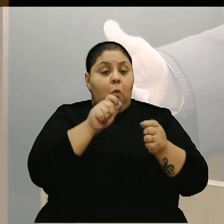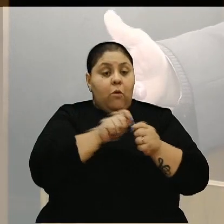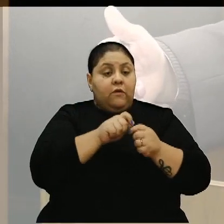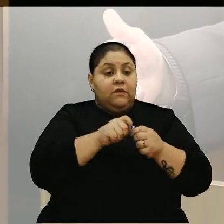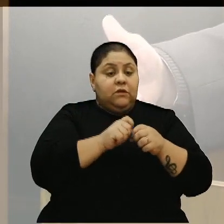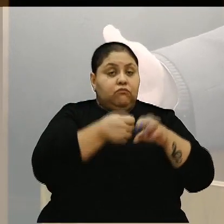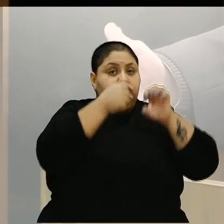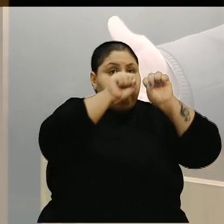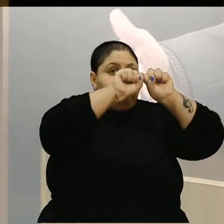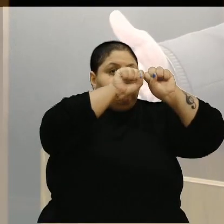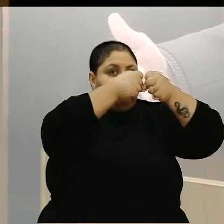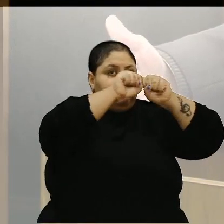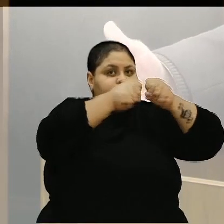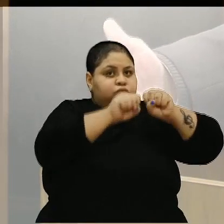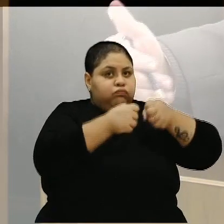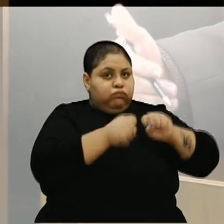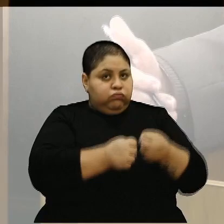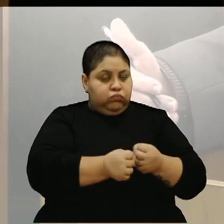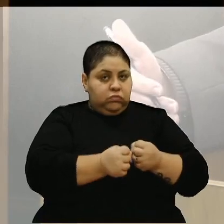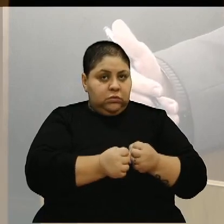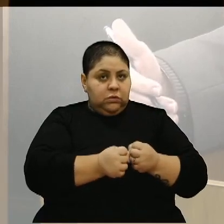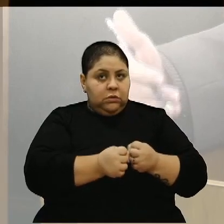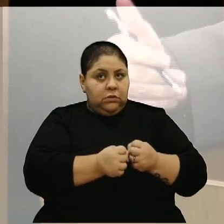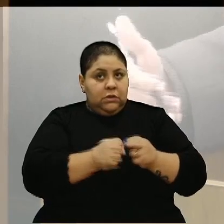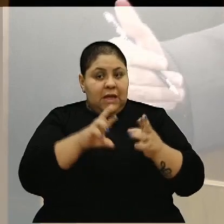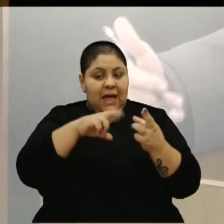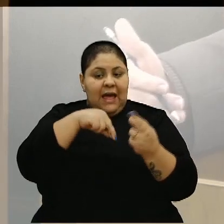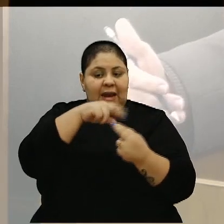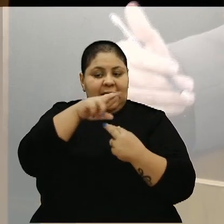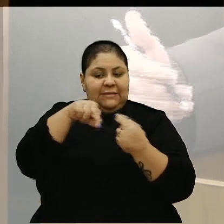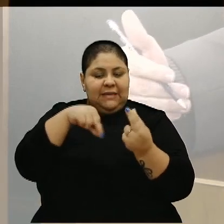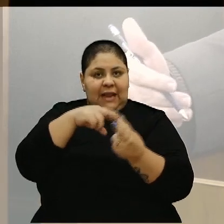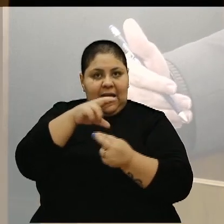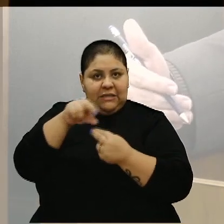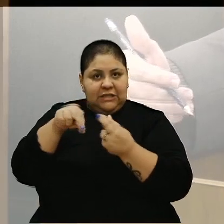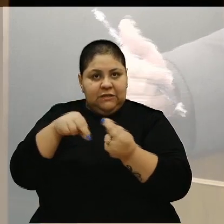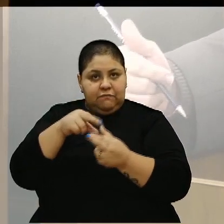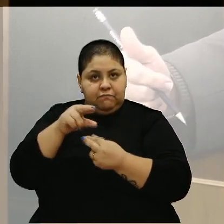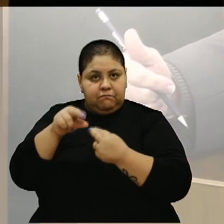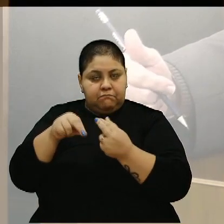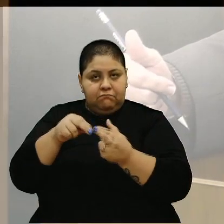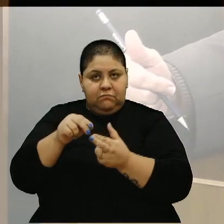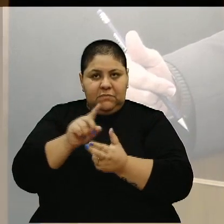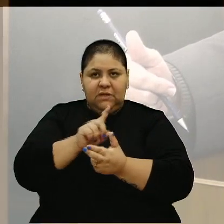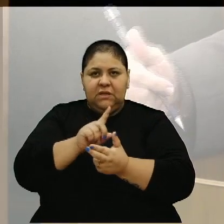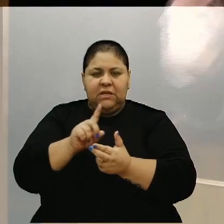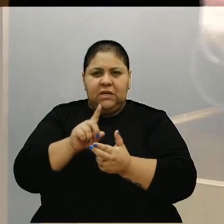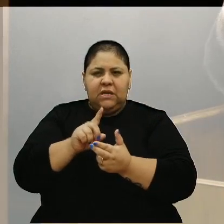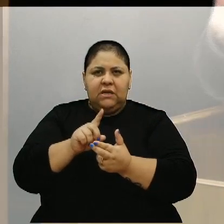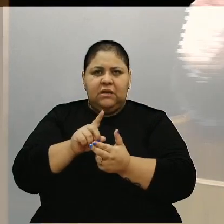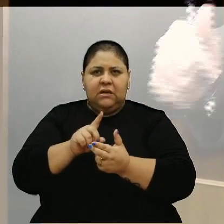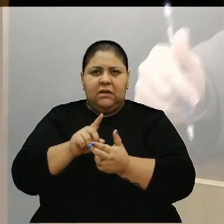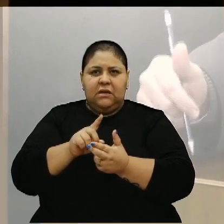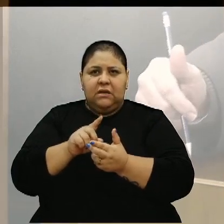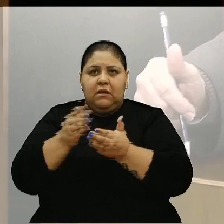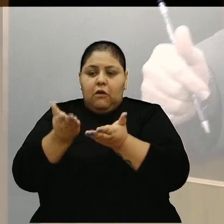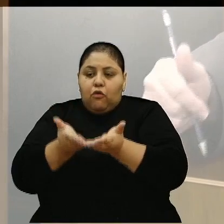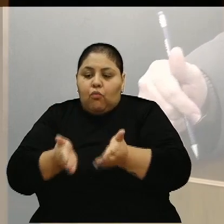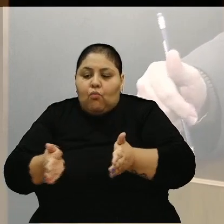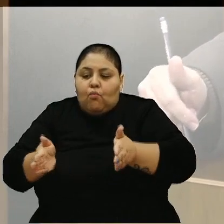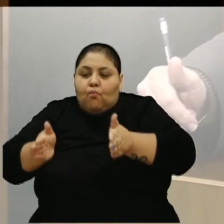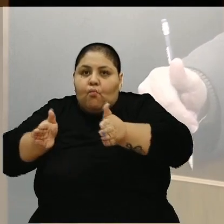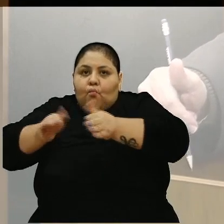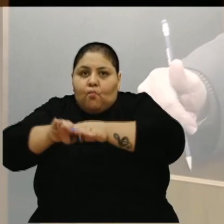trituração, poderá fazer a reciclagem e não é empacotamento, é a compactação.